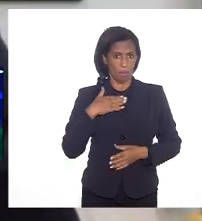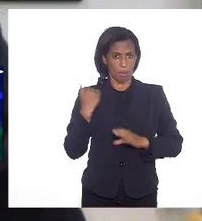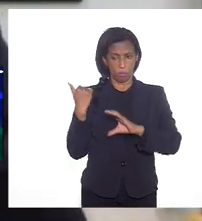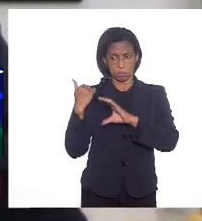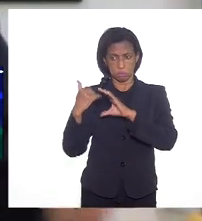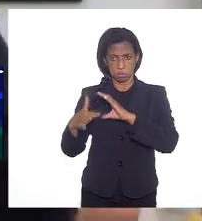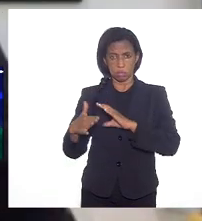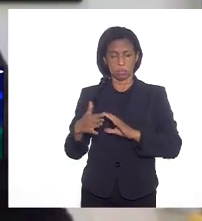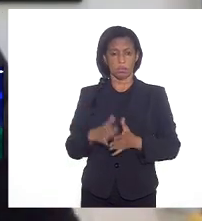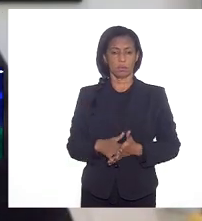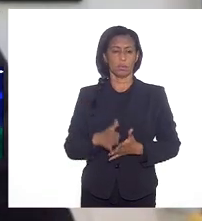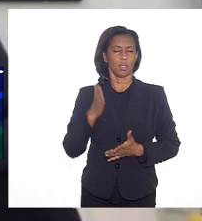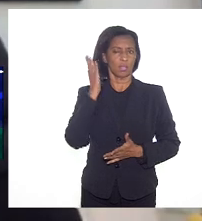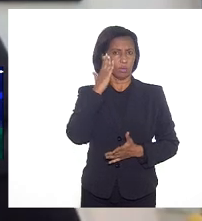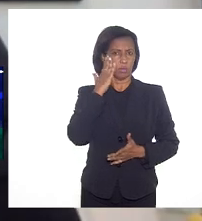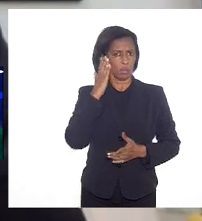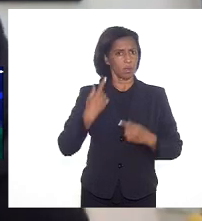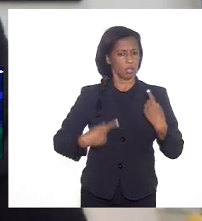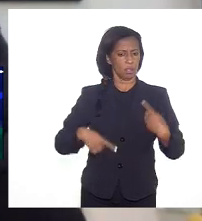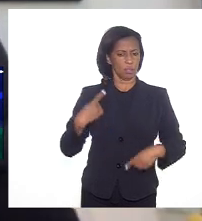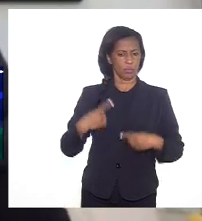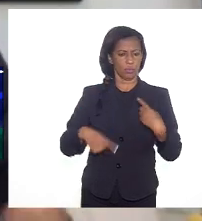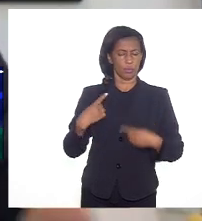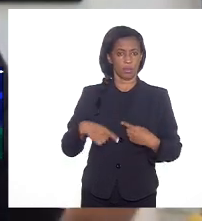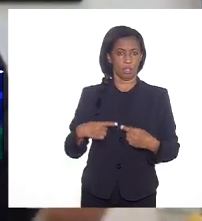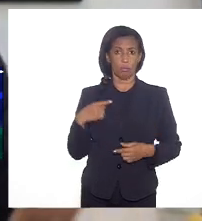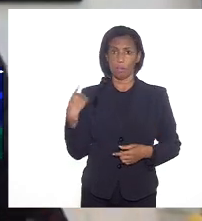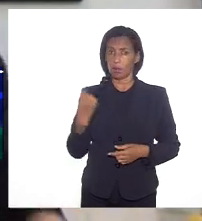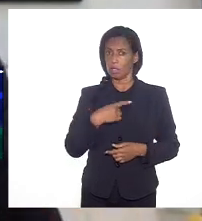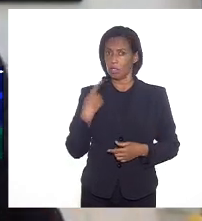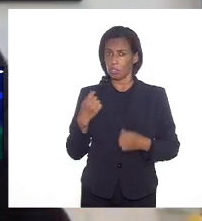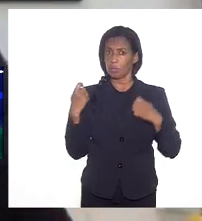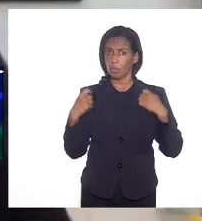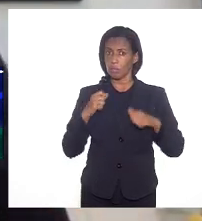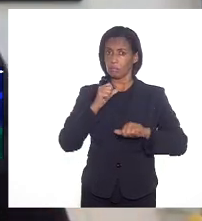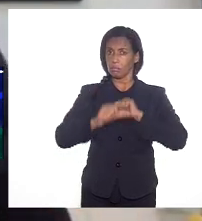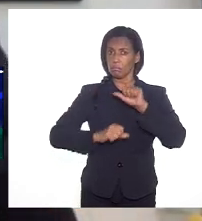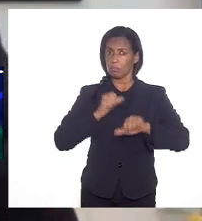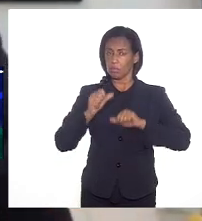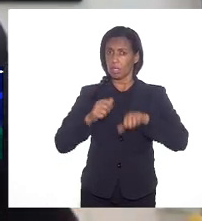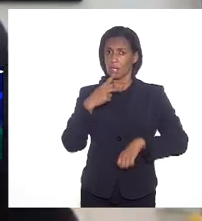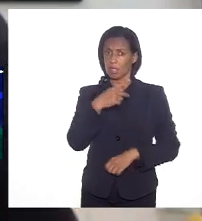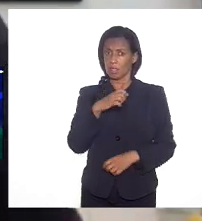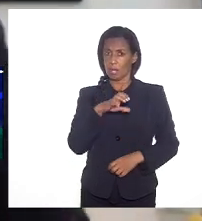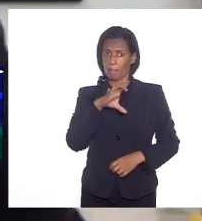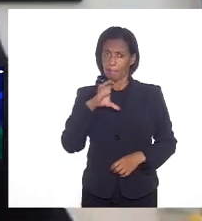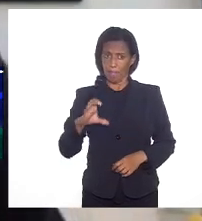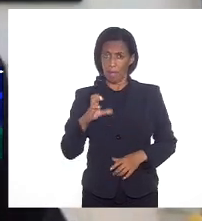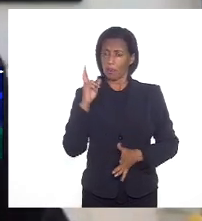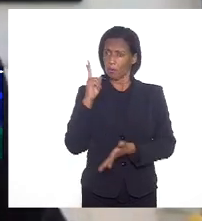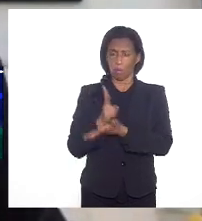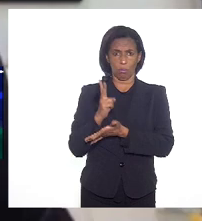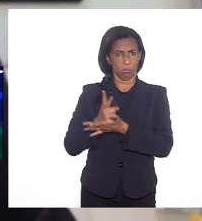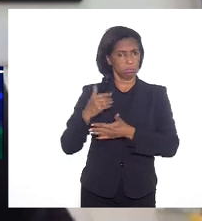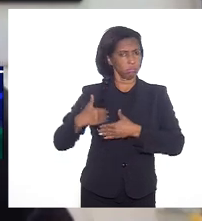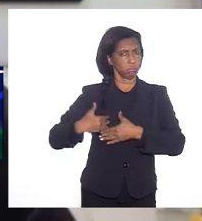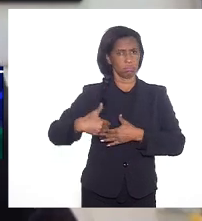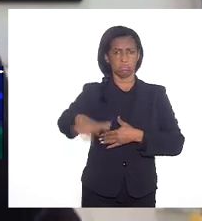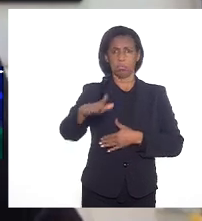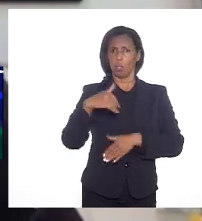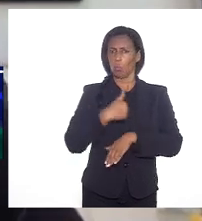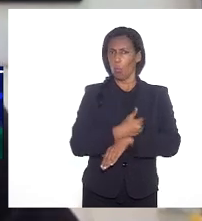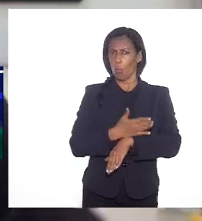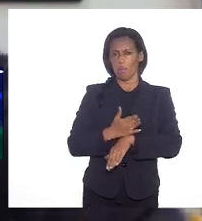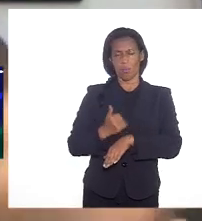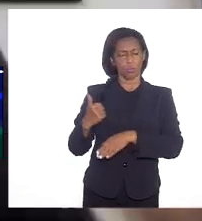eu sei que a gente está na discussão mas é que a gente possa tornar os efeitos dessa PEC perenes permanentes para todos os momentos